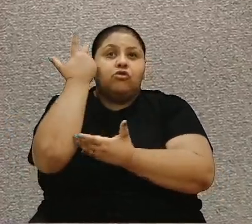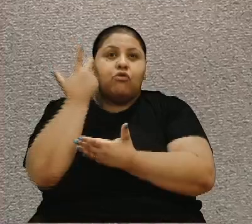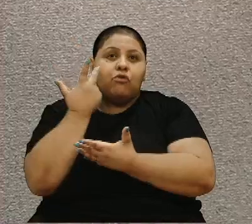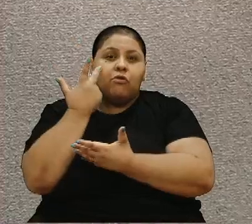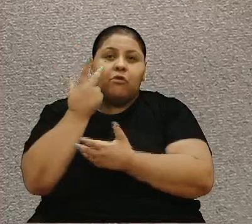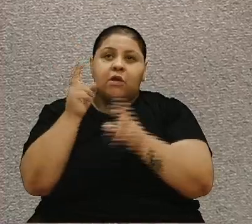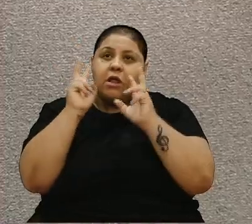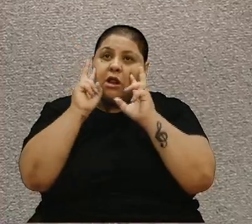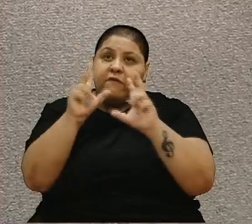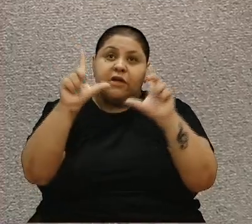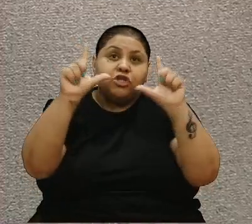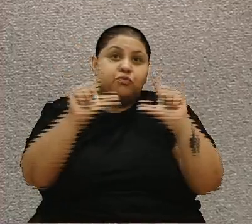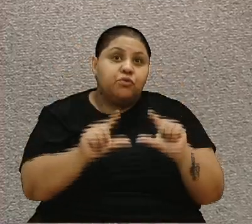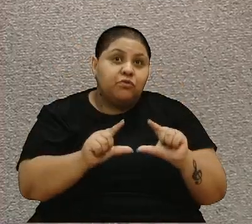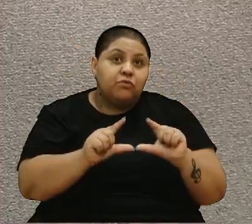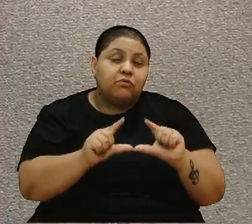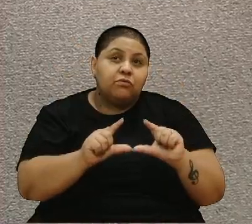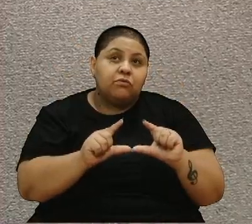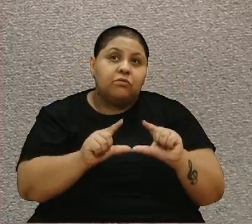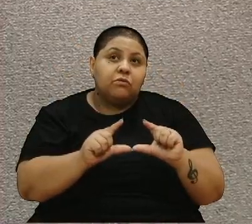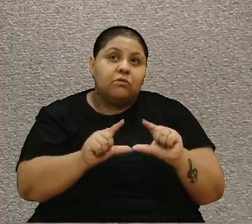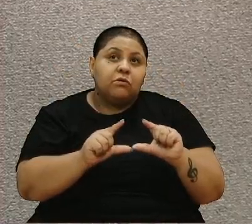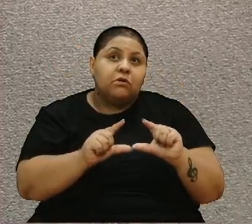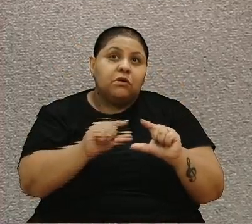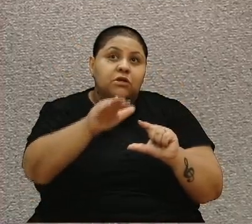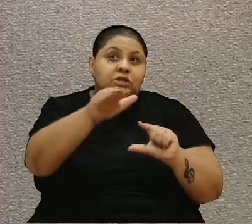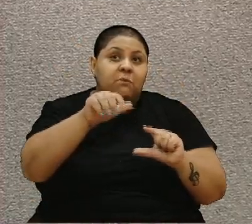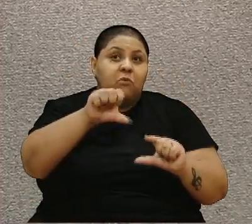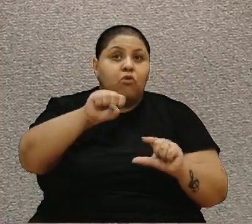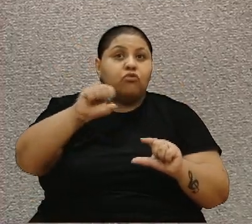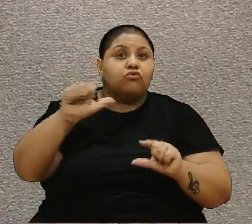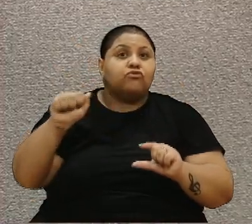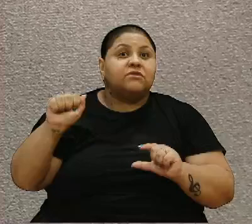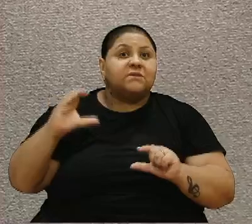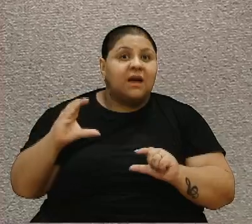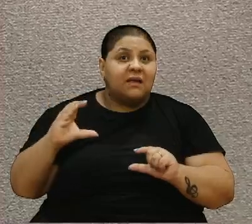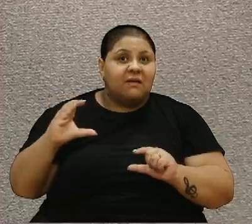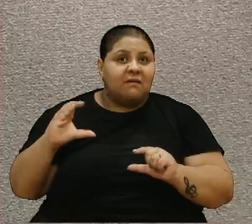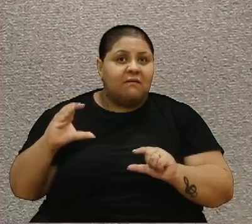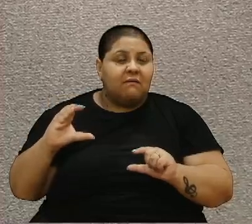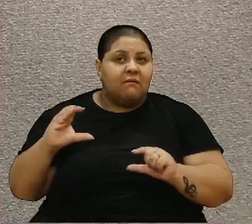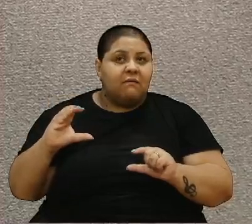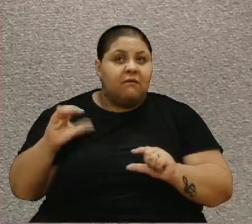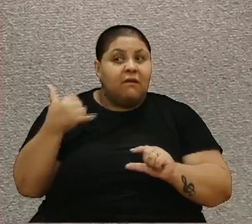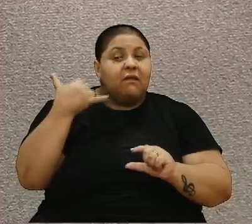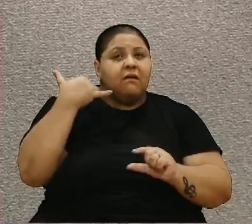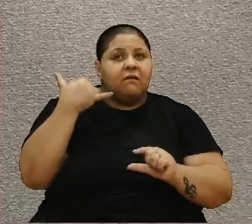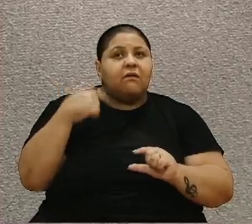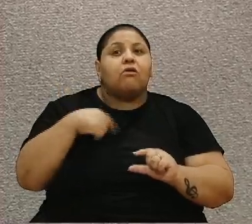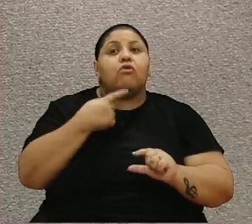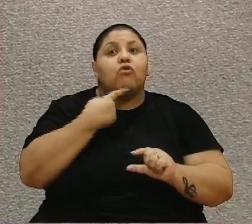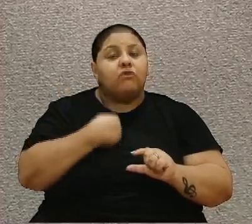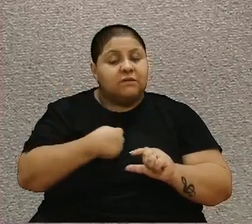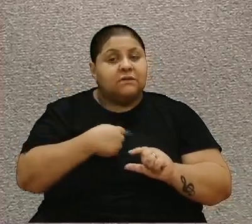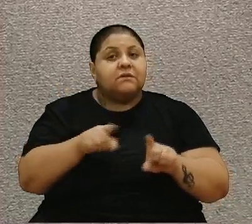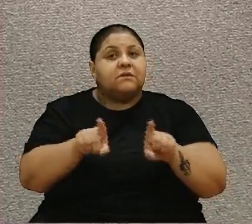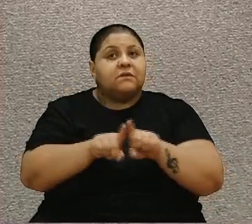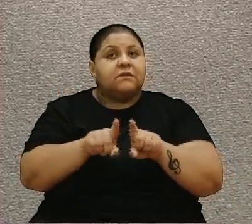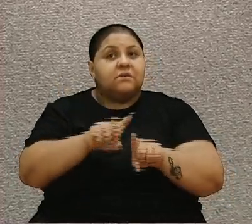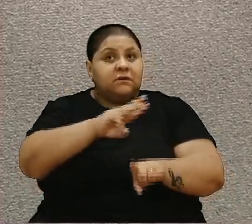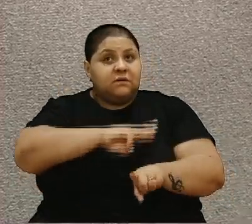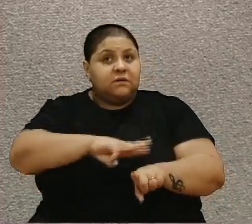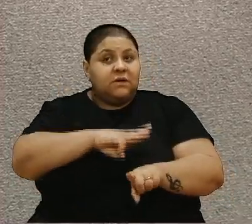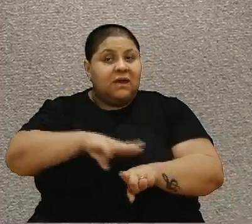ver que diminuiu o crédito, entrou em contato com o SAC. Então, gostaria que também a empresa